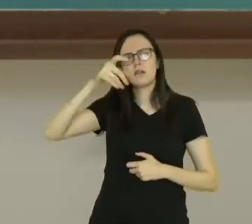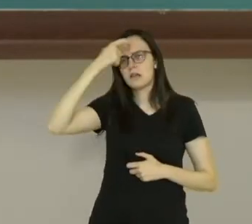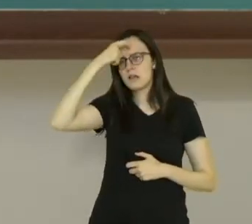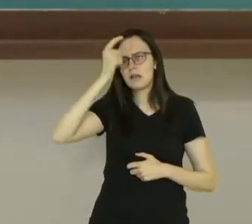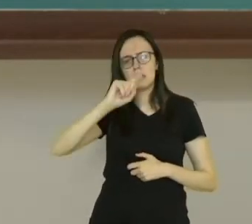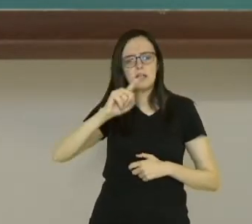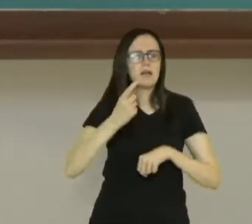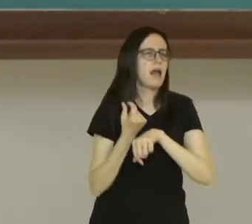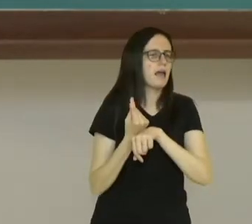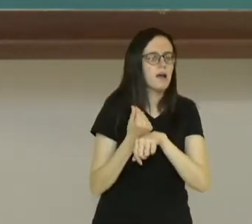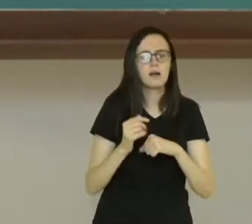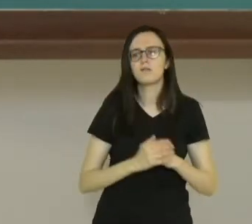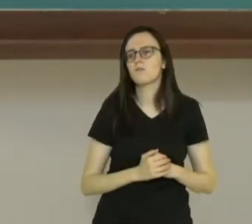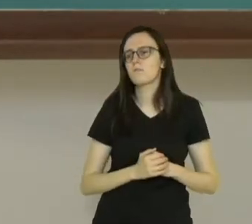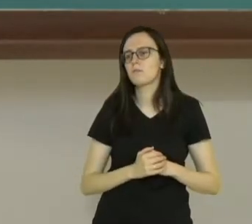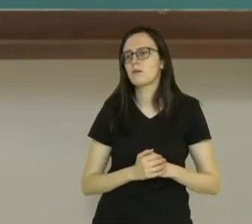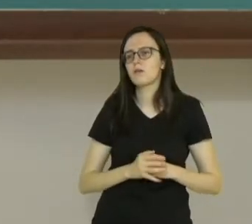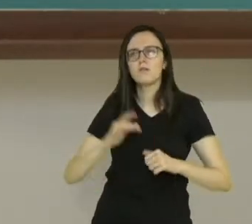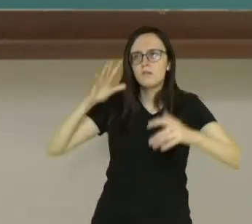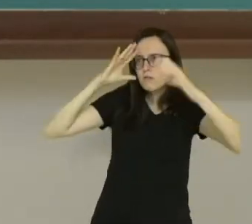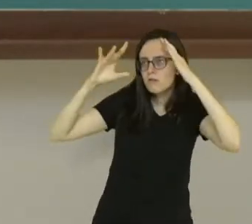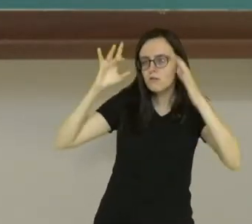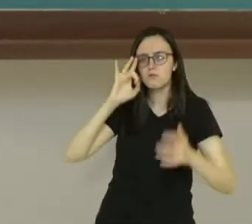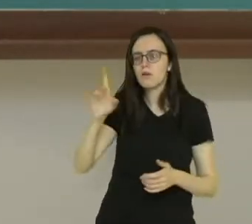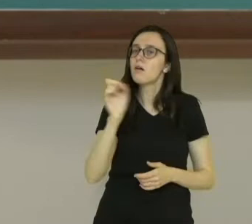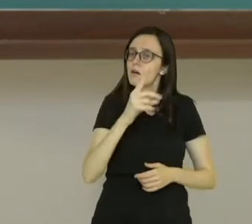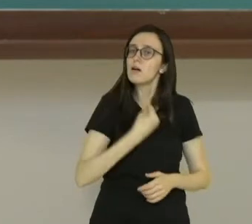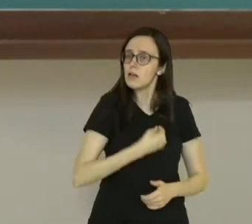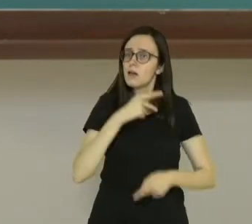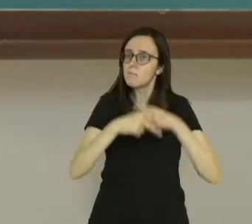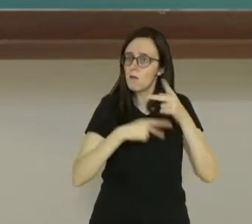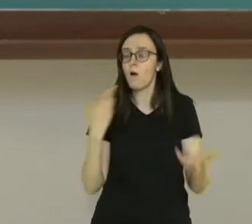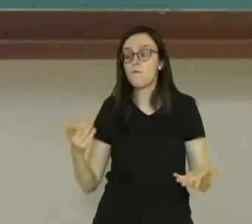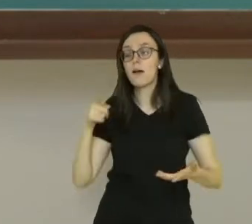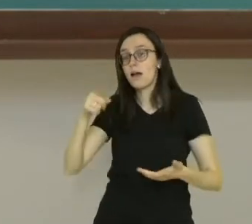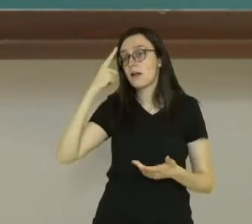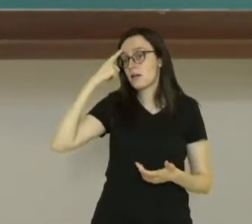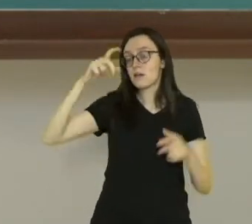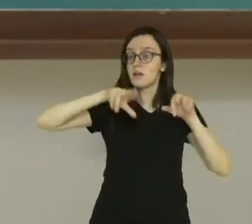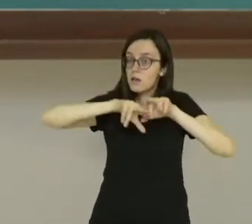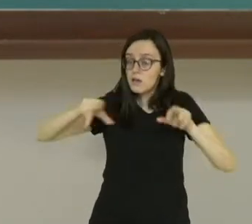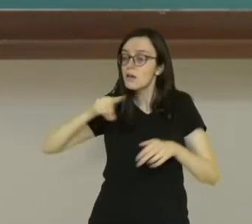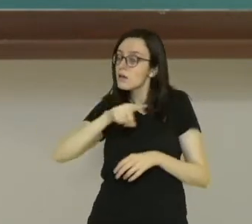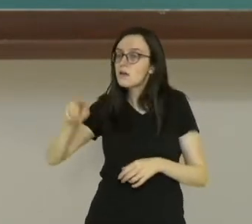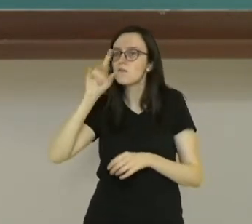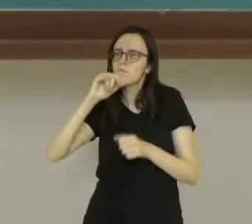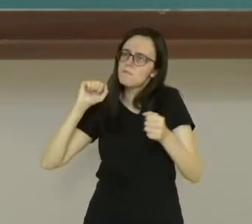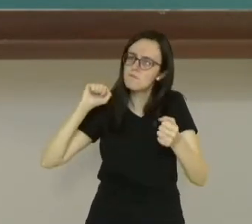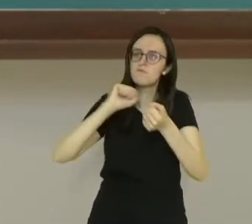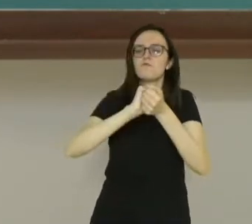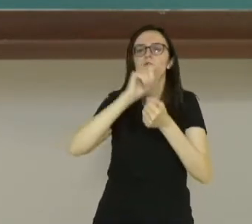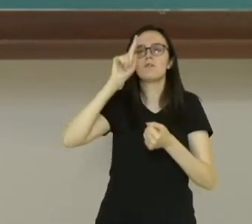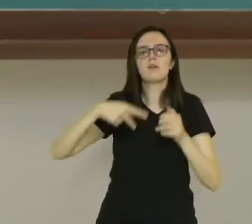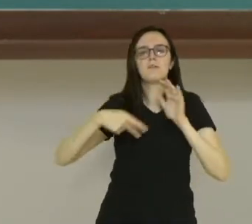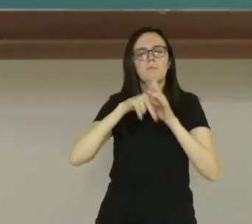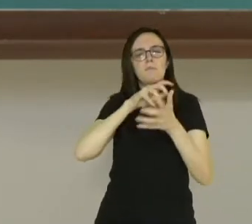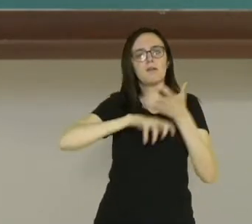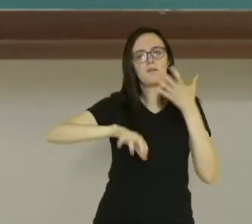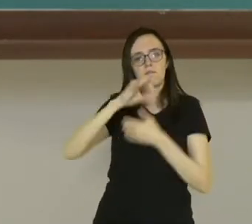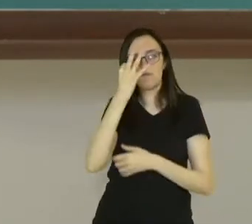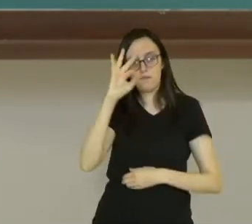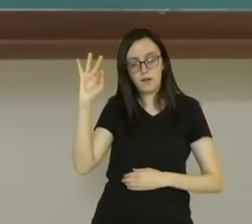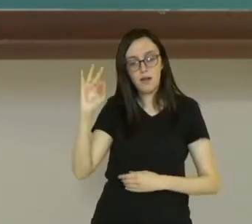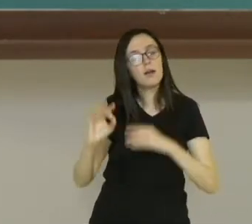dos economistas, dos filósofos, estava no povo. Essas ideias vão fazer parte da Revolução Francesa.